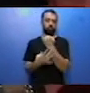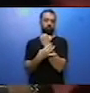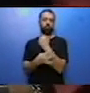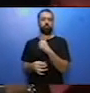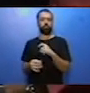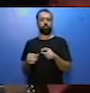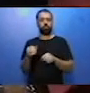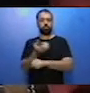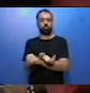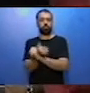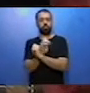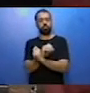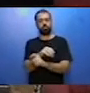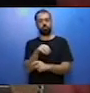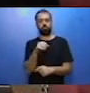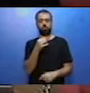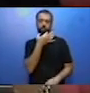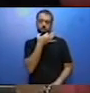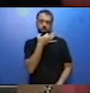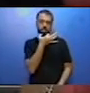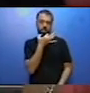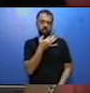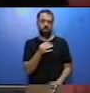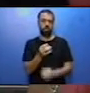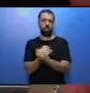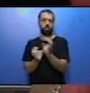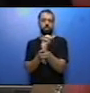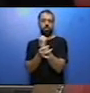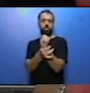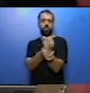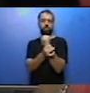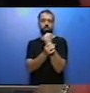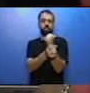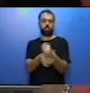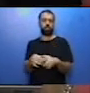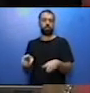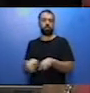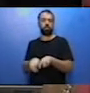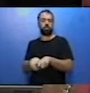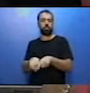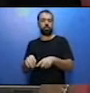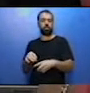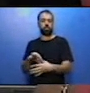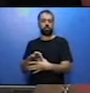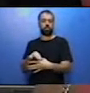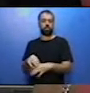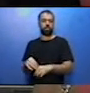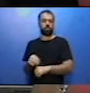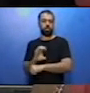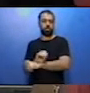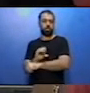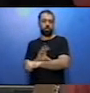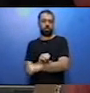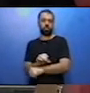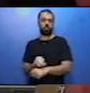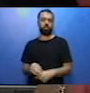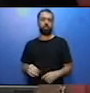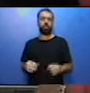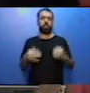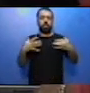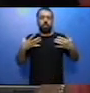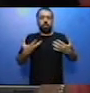ficam desalinhados a as articulações os músculos ligamentos ficam sobrecarregados